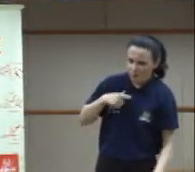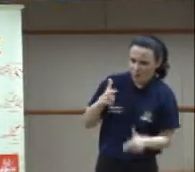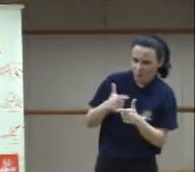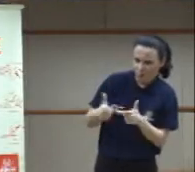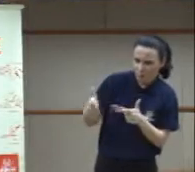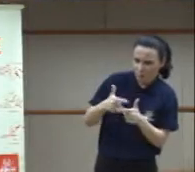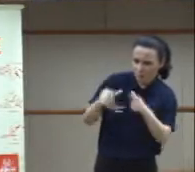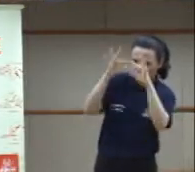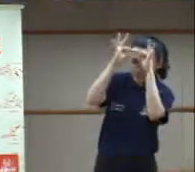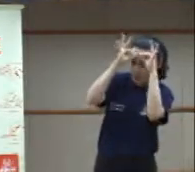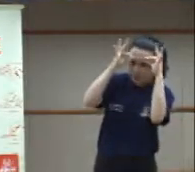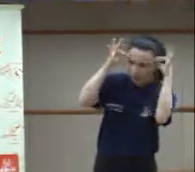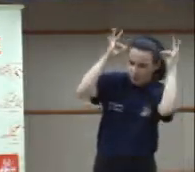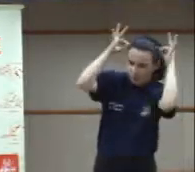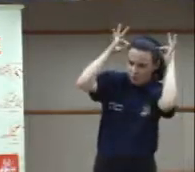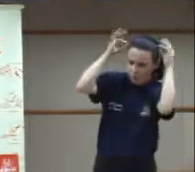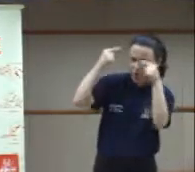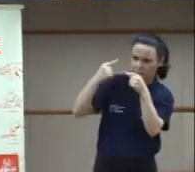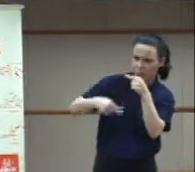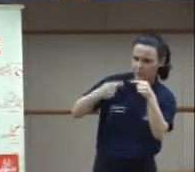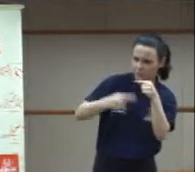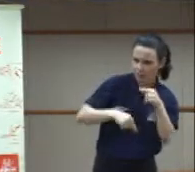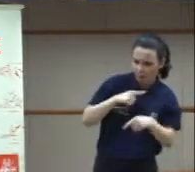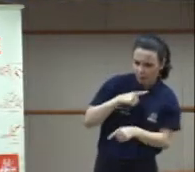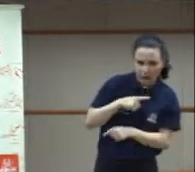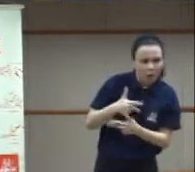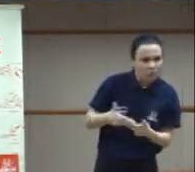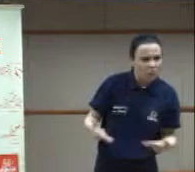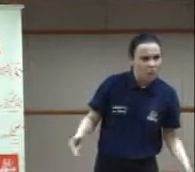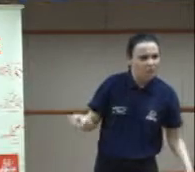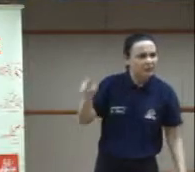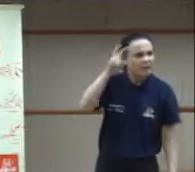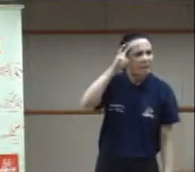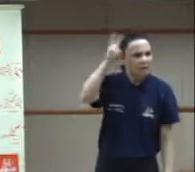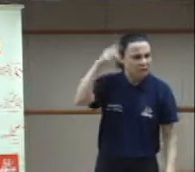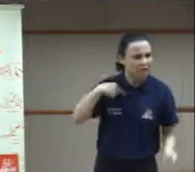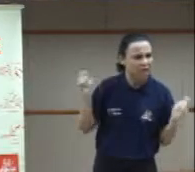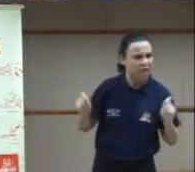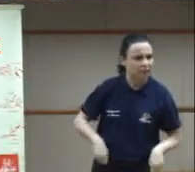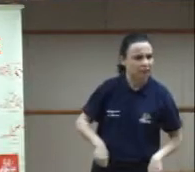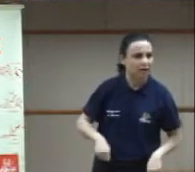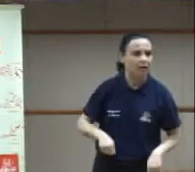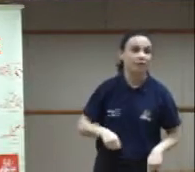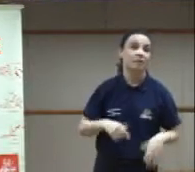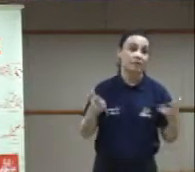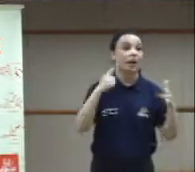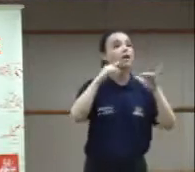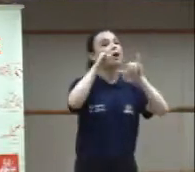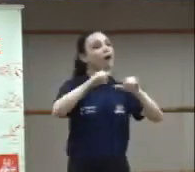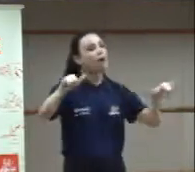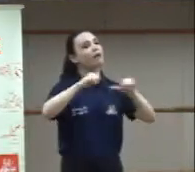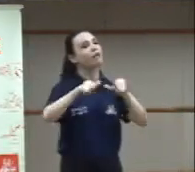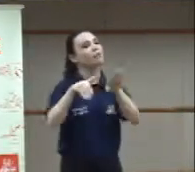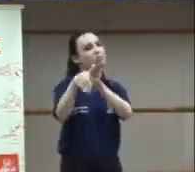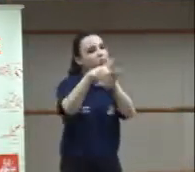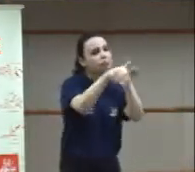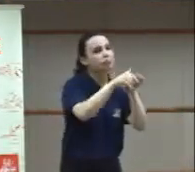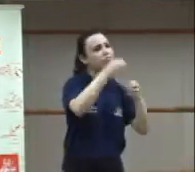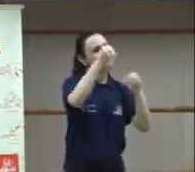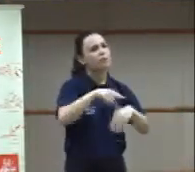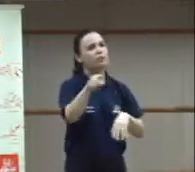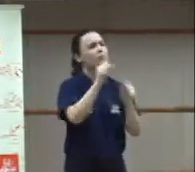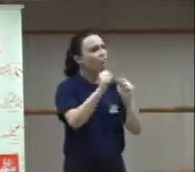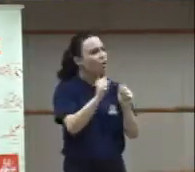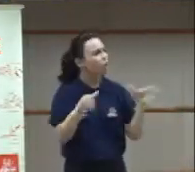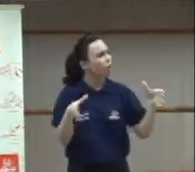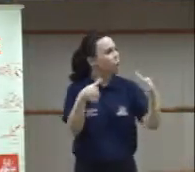como acham que a pessoa cega é menos inteligente. Não, ele é tão inteligente quanto você. Você pode fazer os trabalhos